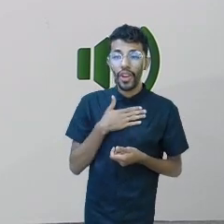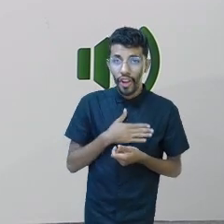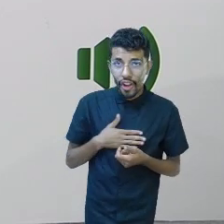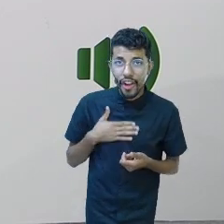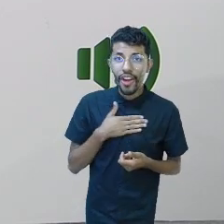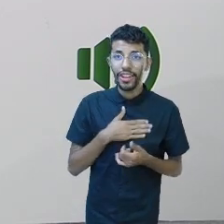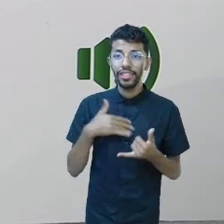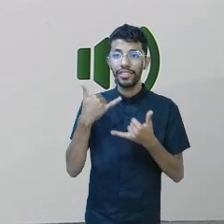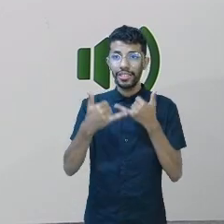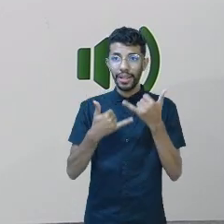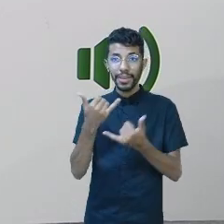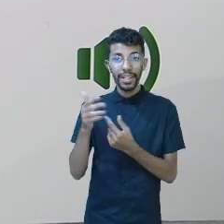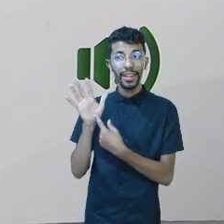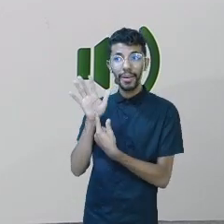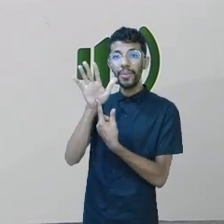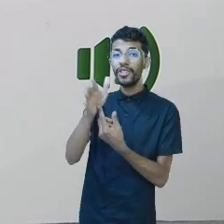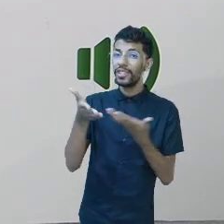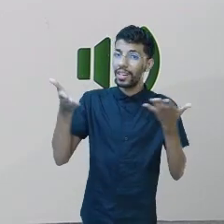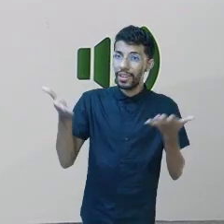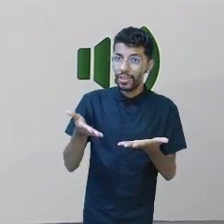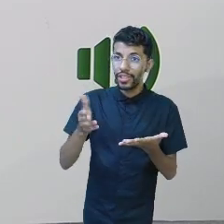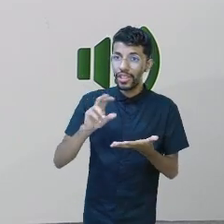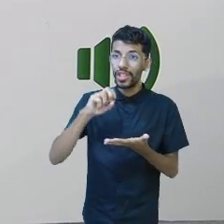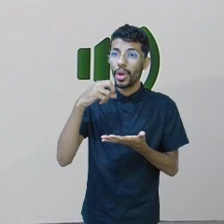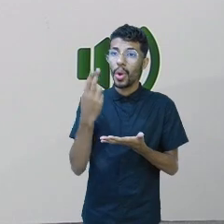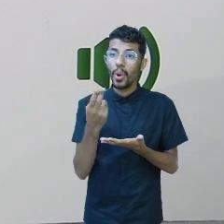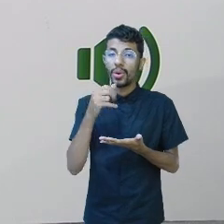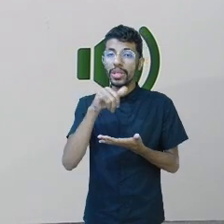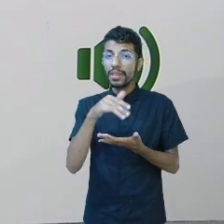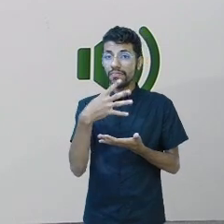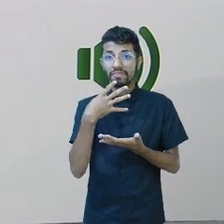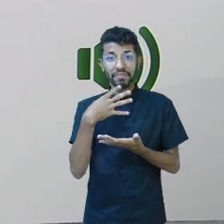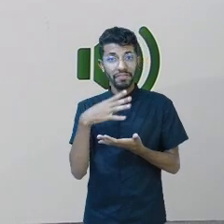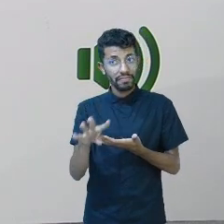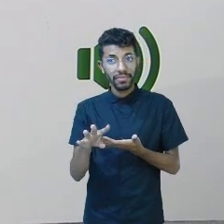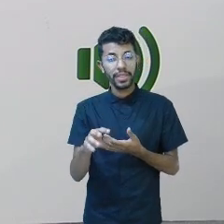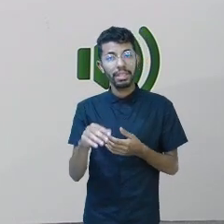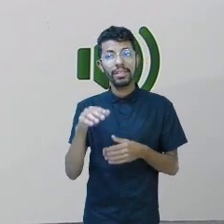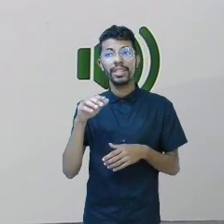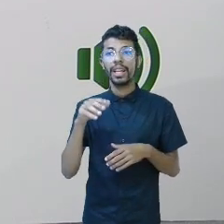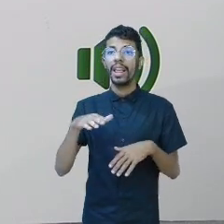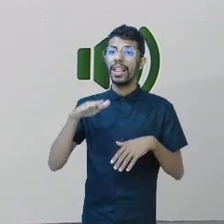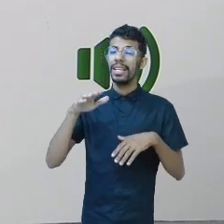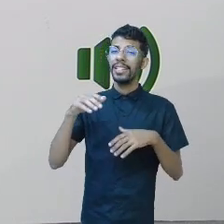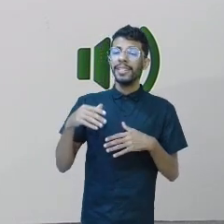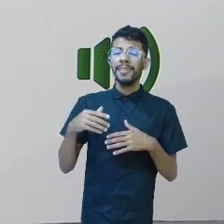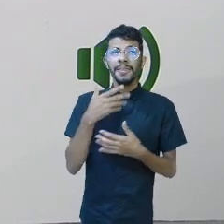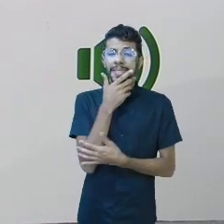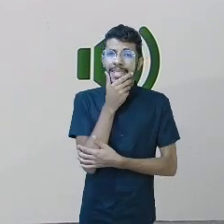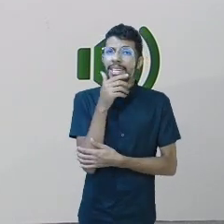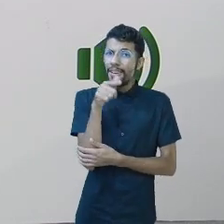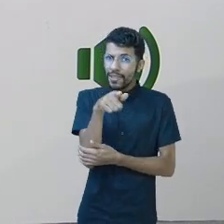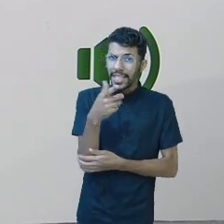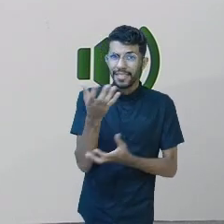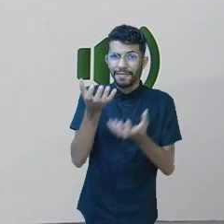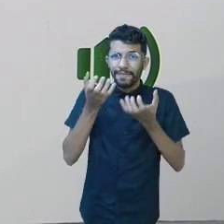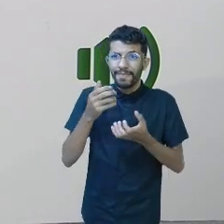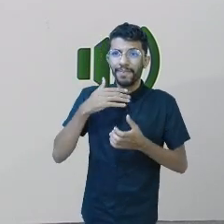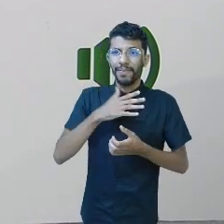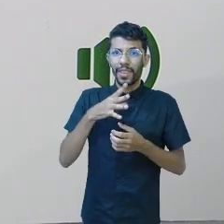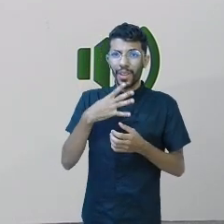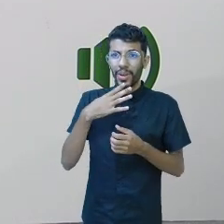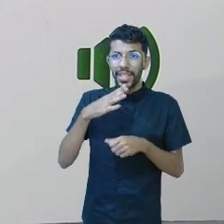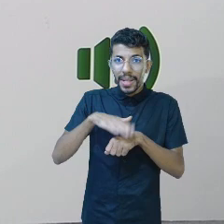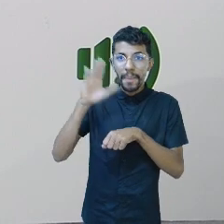dessas brincadeiras que foram apresentadas? Ou, se você não conhece, será que você gostaria de conhecer um pouco mais sobre